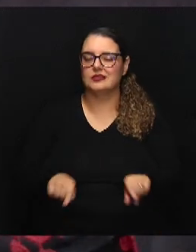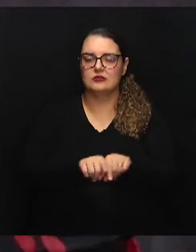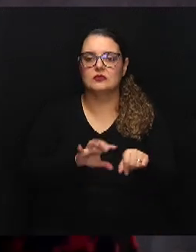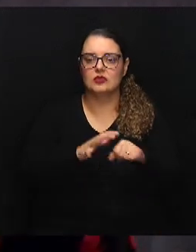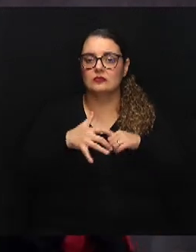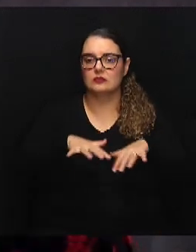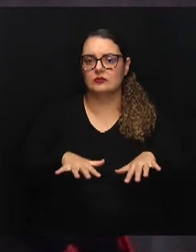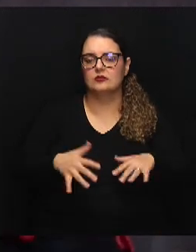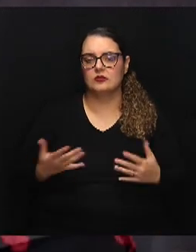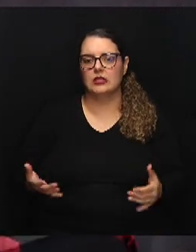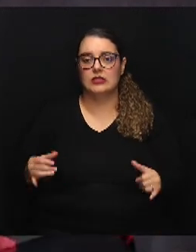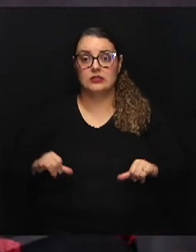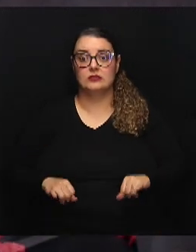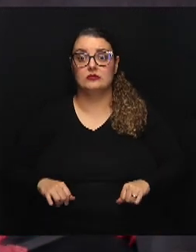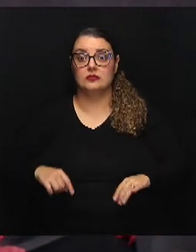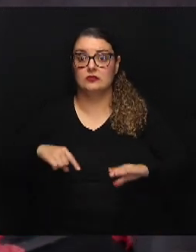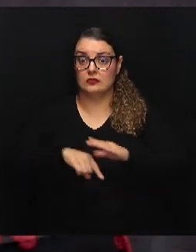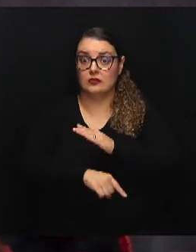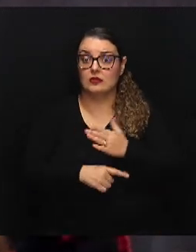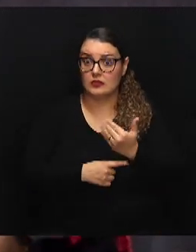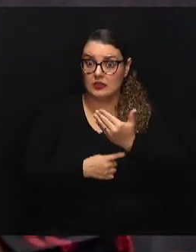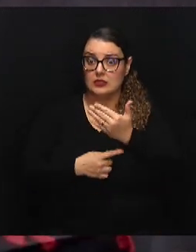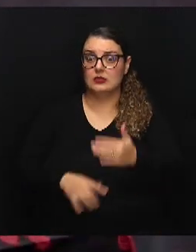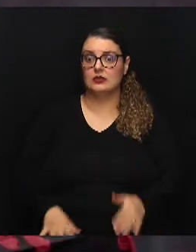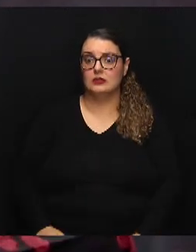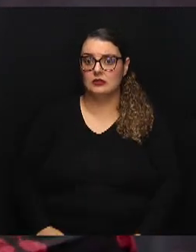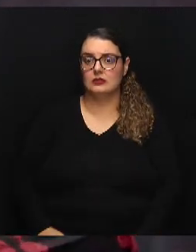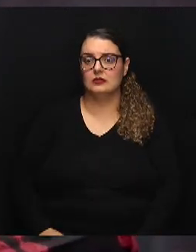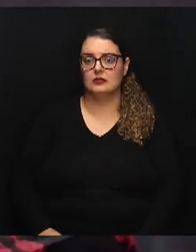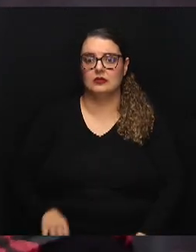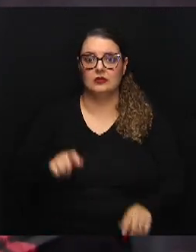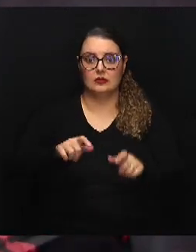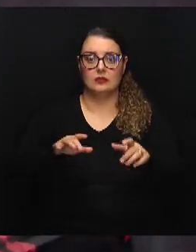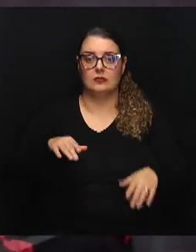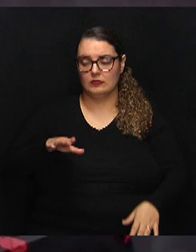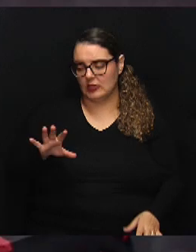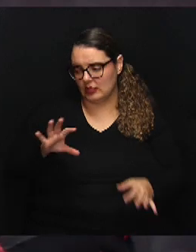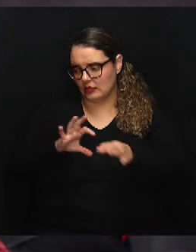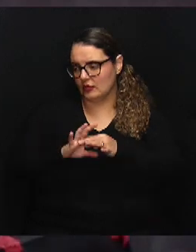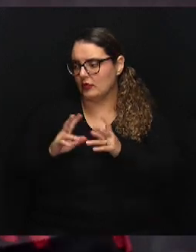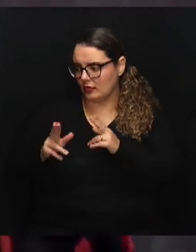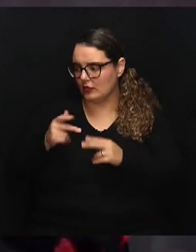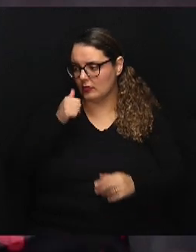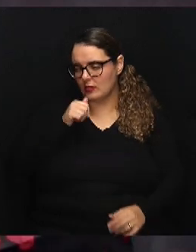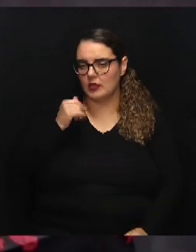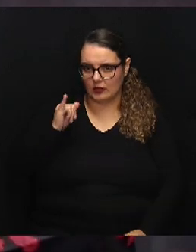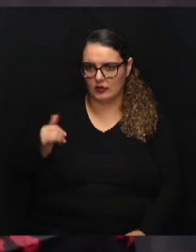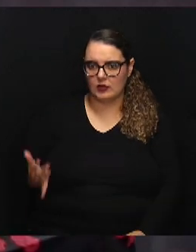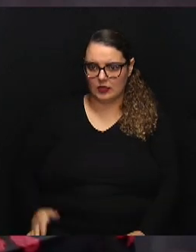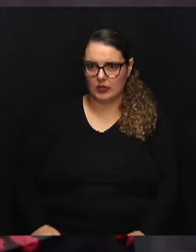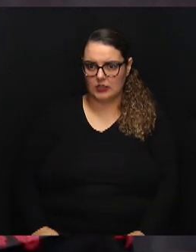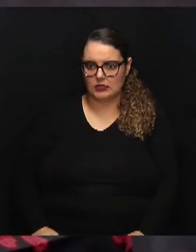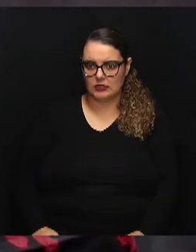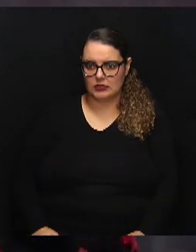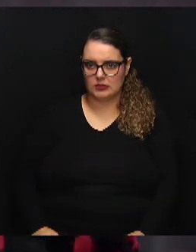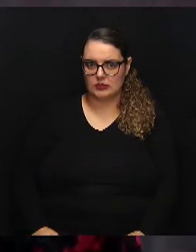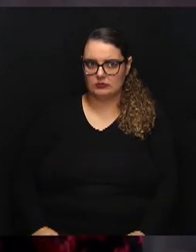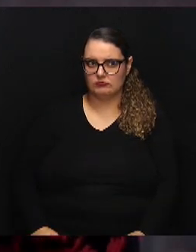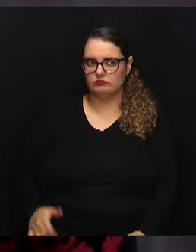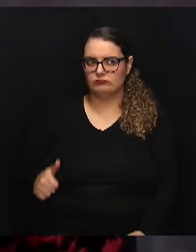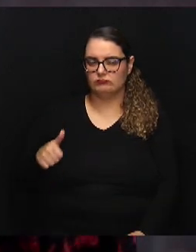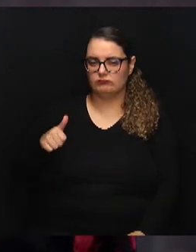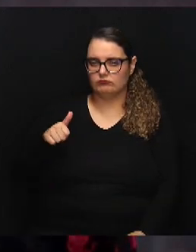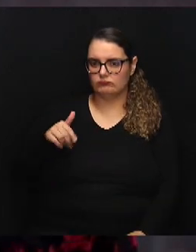do avanço tecnológico, onde as pessoas estão cada vez mais conectadas, como ela falou, cada vez, acho que assim, cada vez